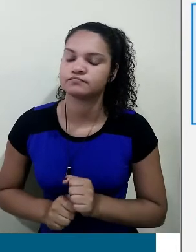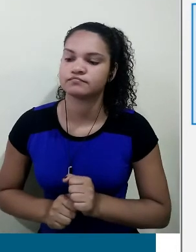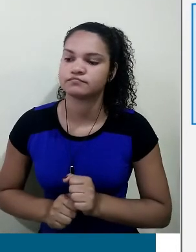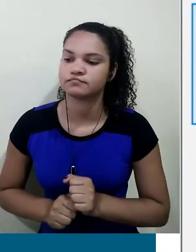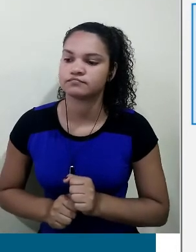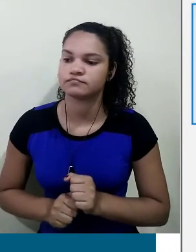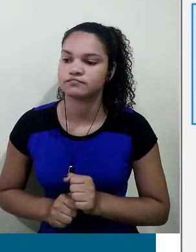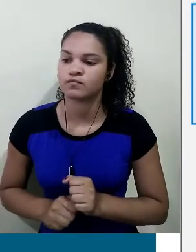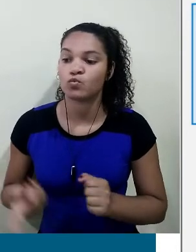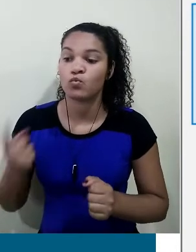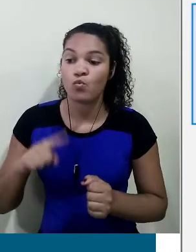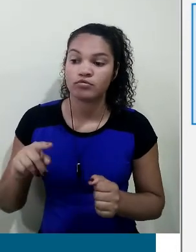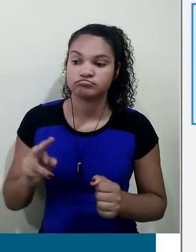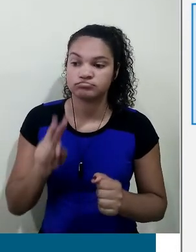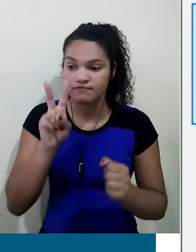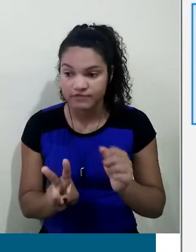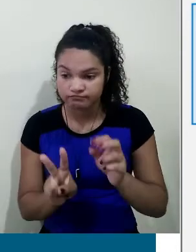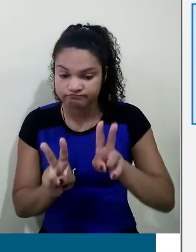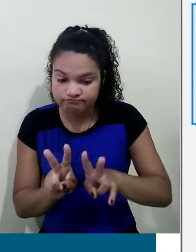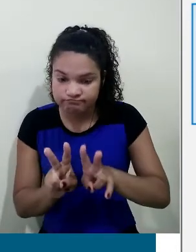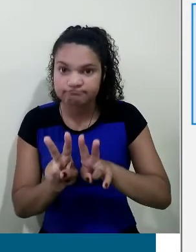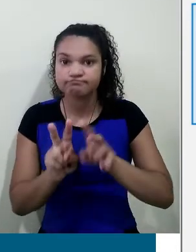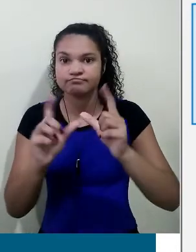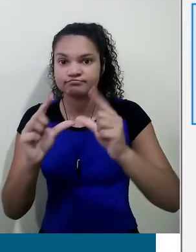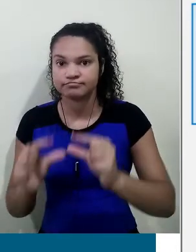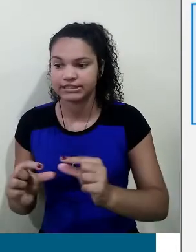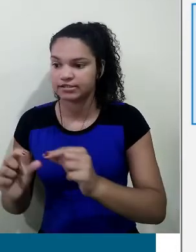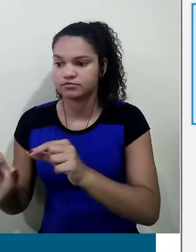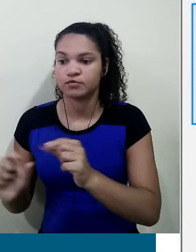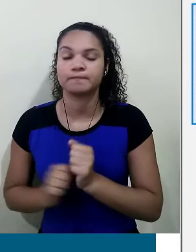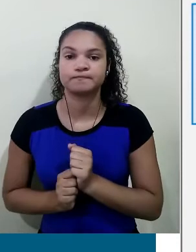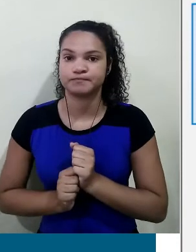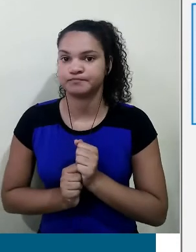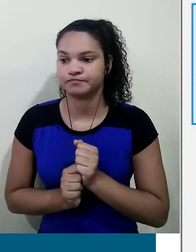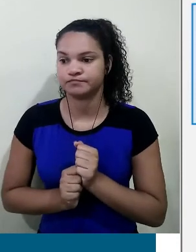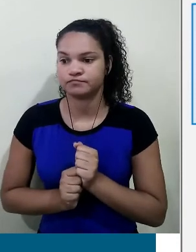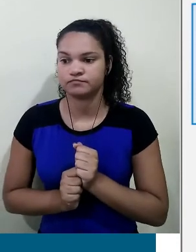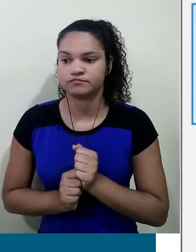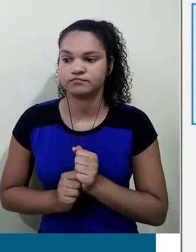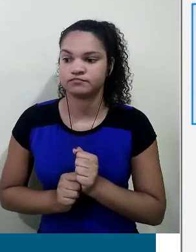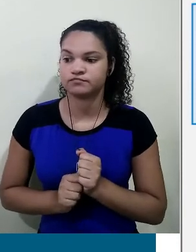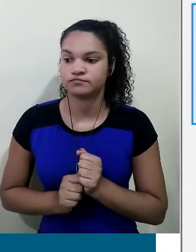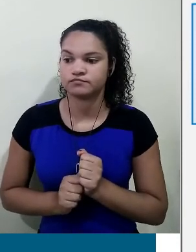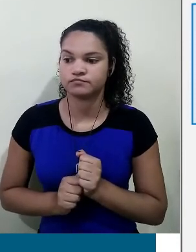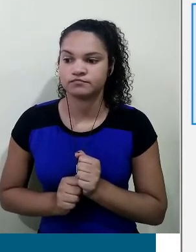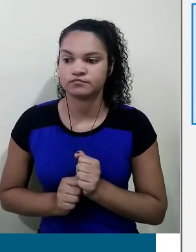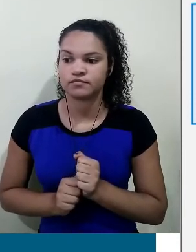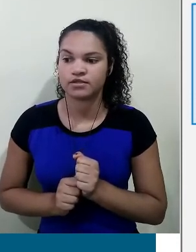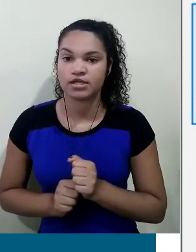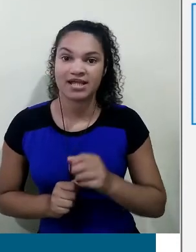genótipo heterozigoto, e esse gene Vzinho com esse gene Vzinho, formando o genótipo homozigoto